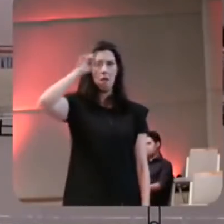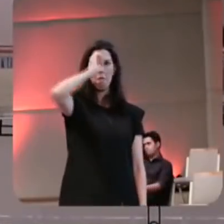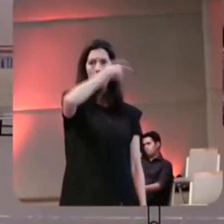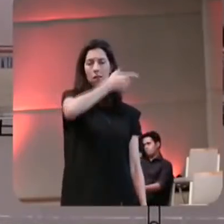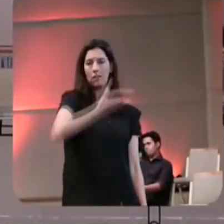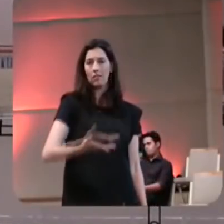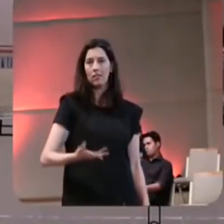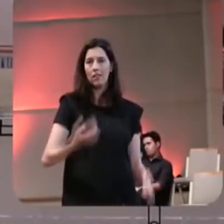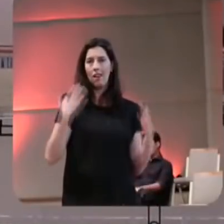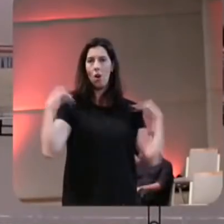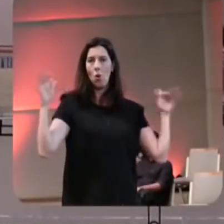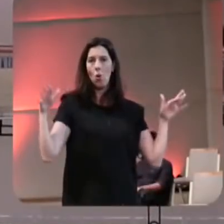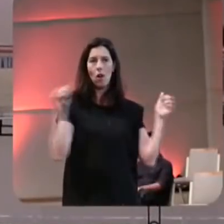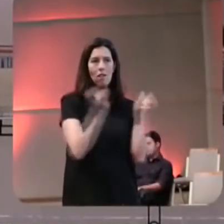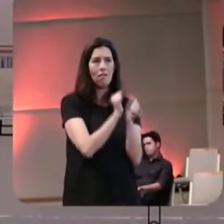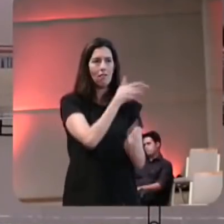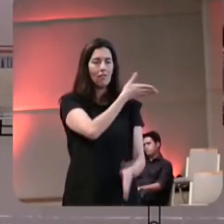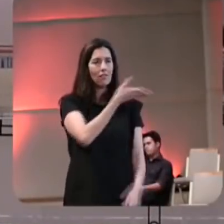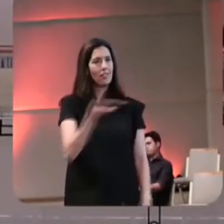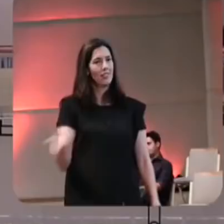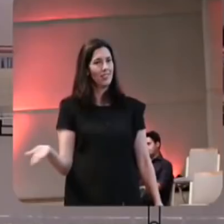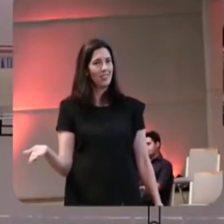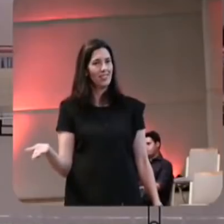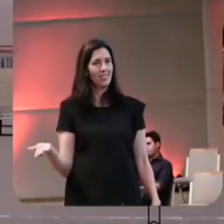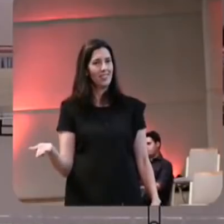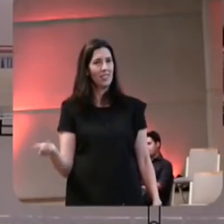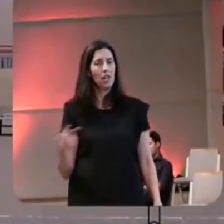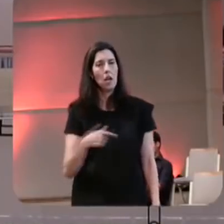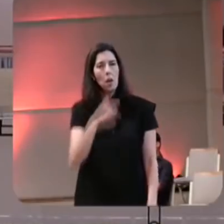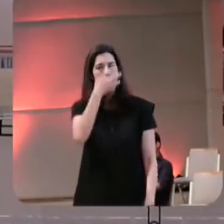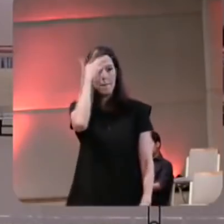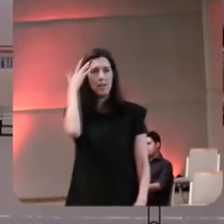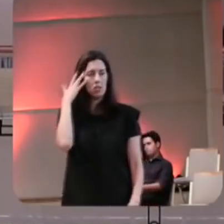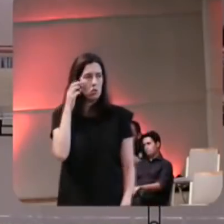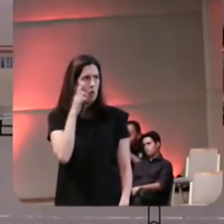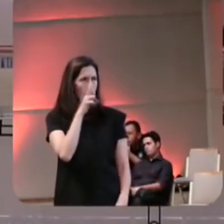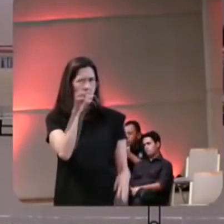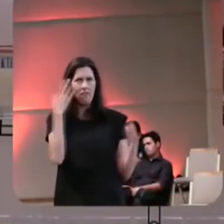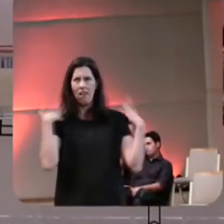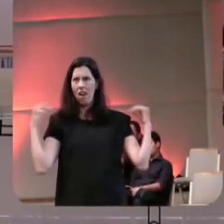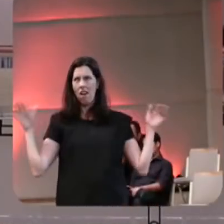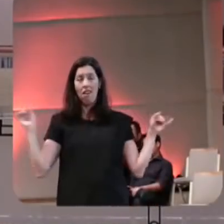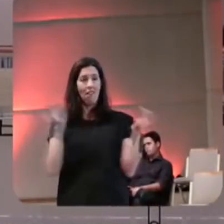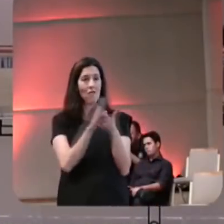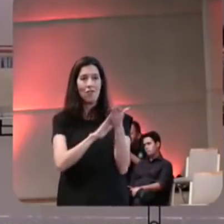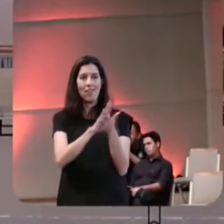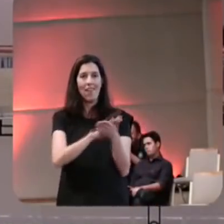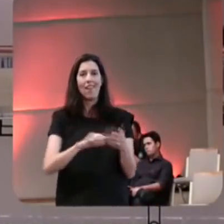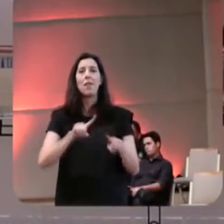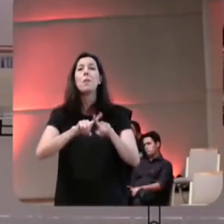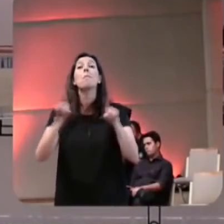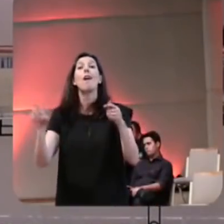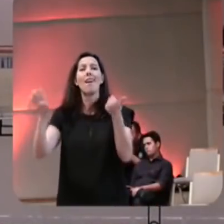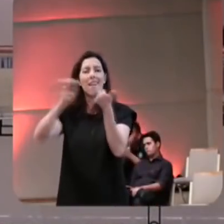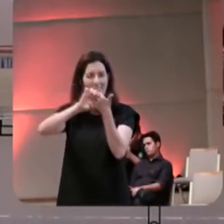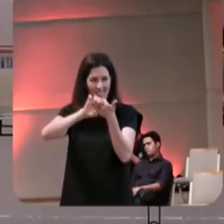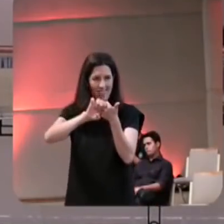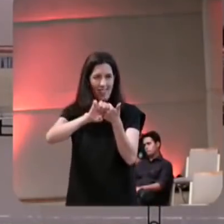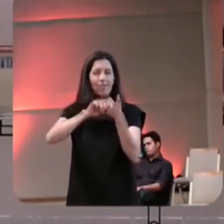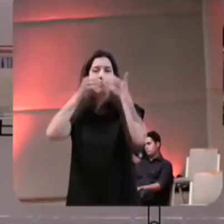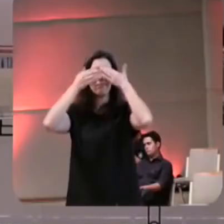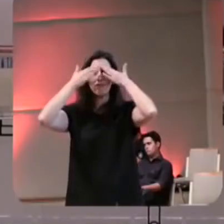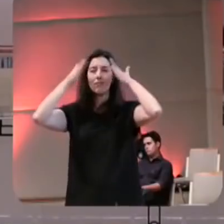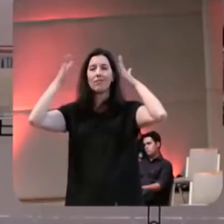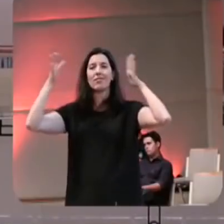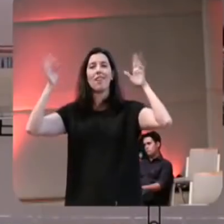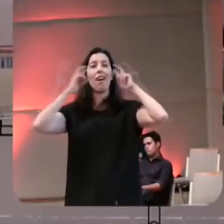Espírito Santo de Deus. E esse mover de Deus está agindo, está tocando o nosso coração, está falando a nossa